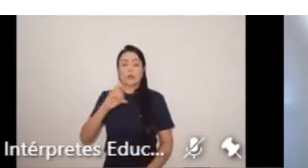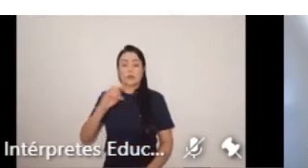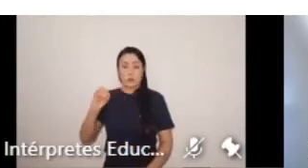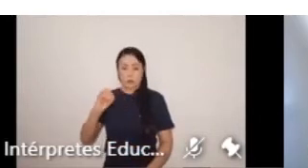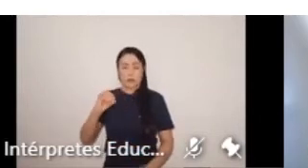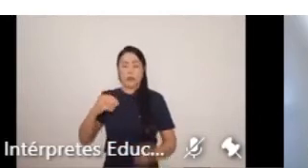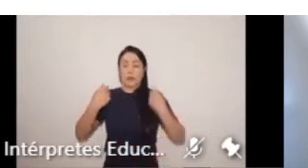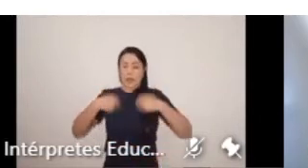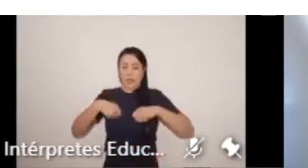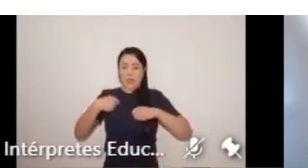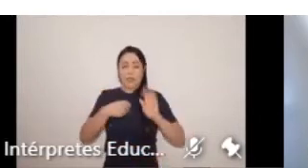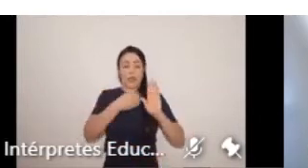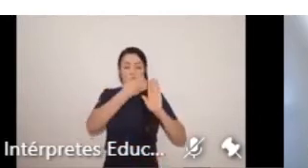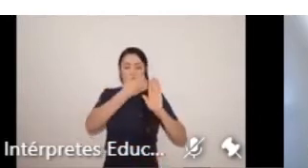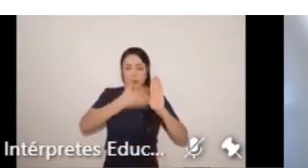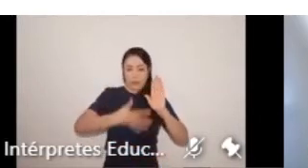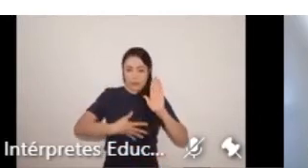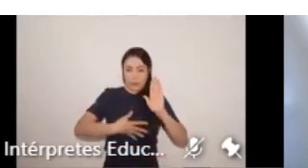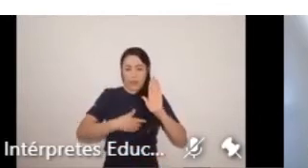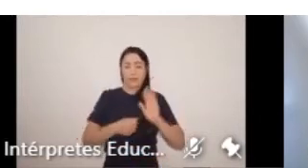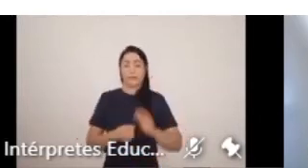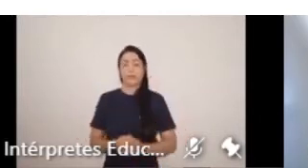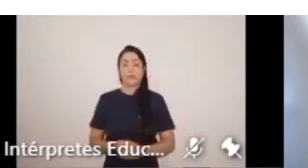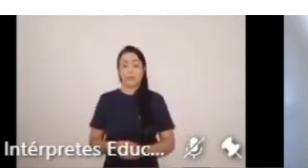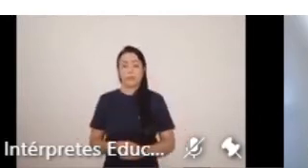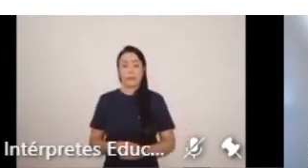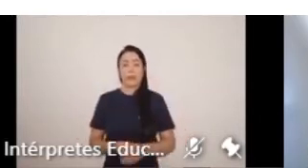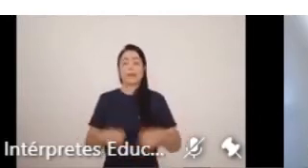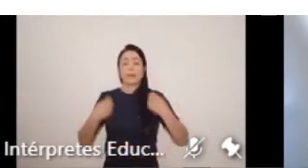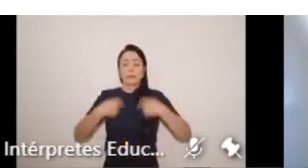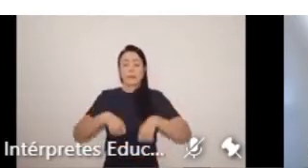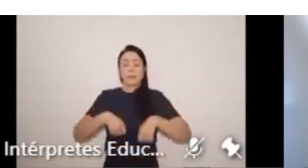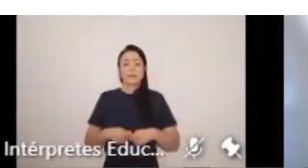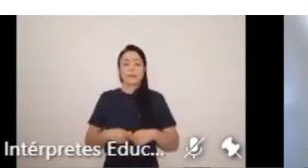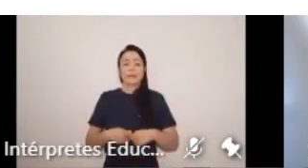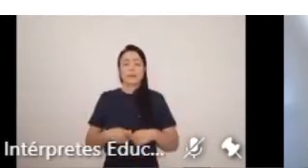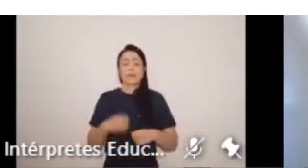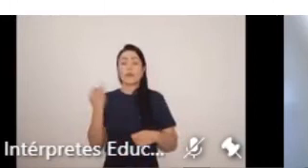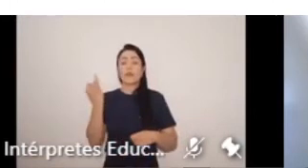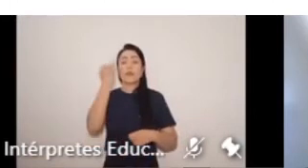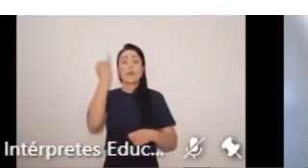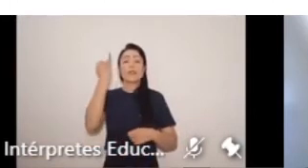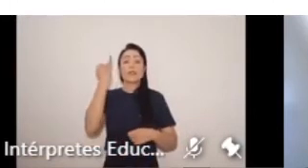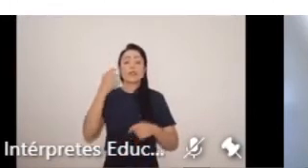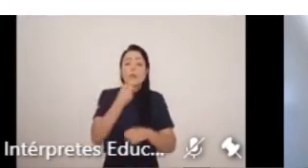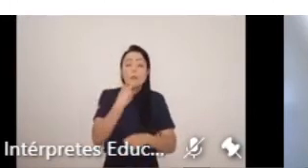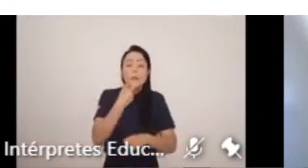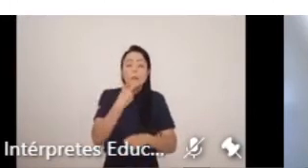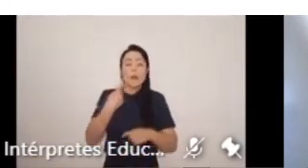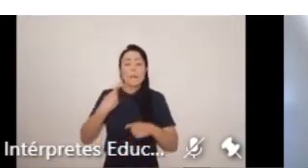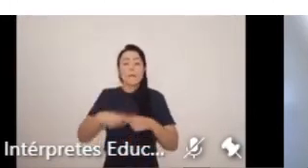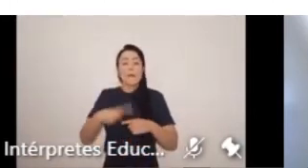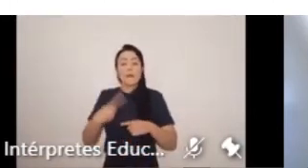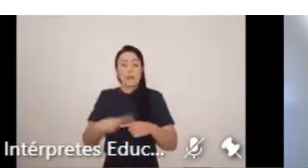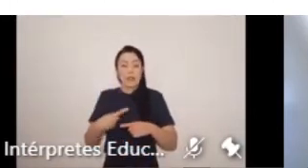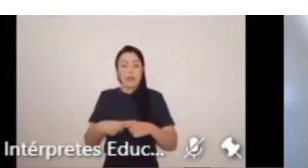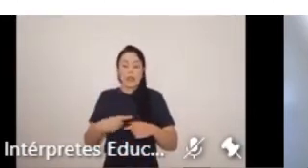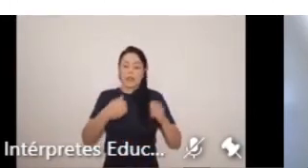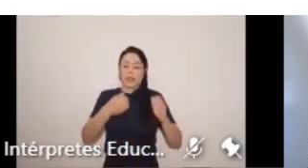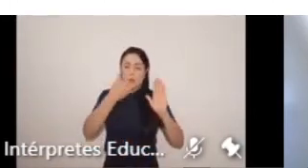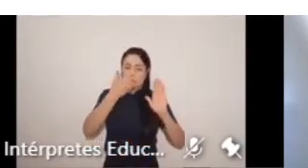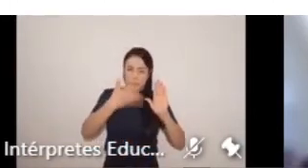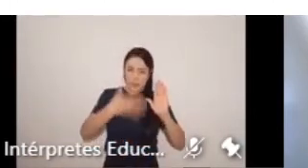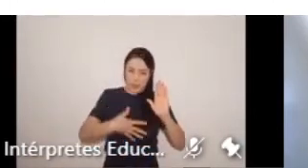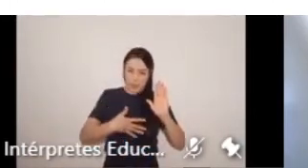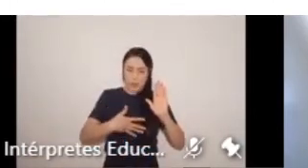circunstanciado e fundamentado, da imprescindibilidade ou necessidade do medicamento, assim como a